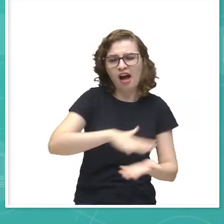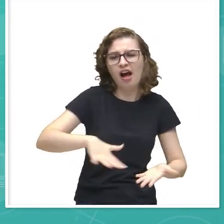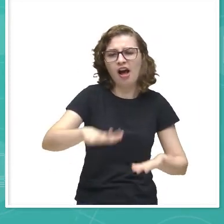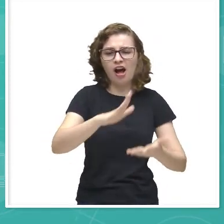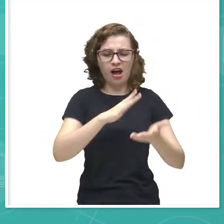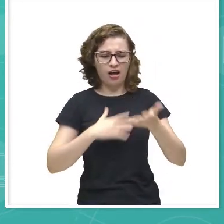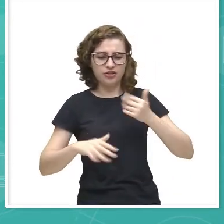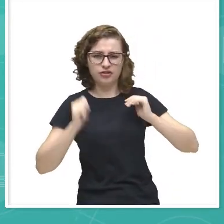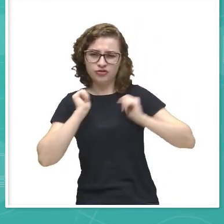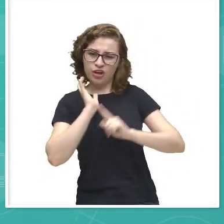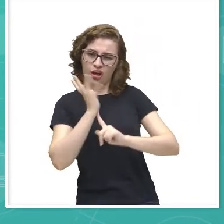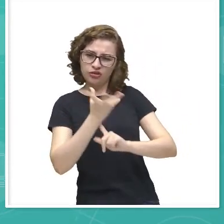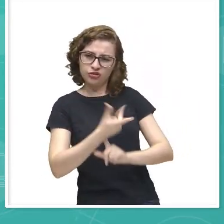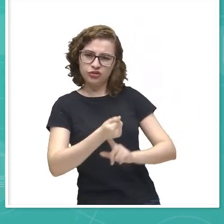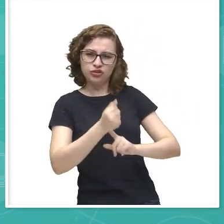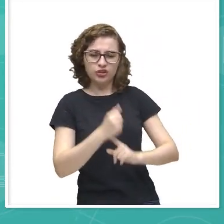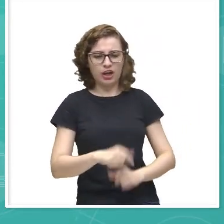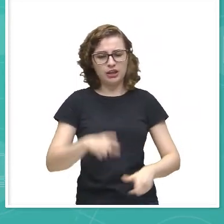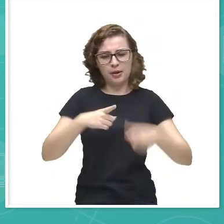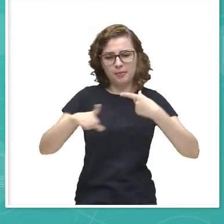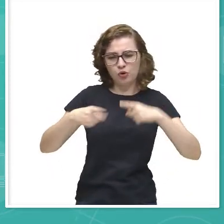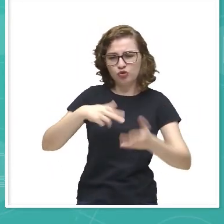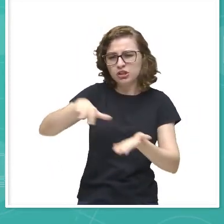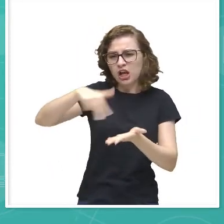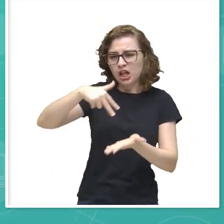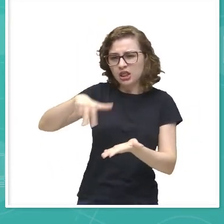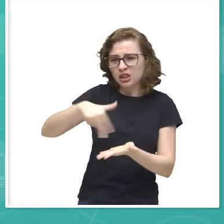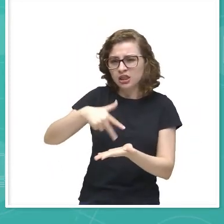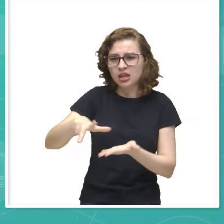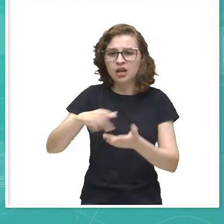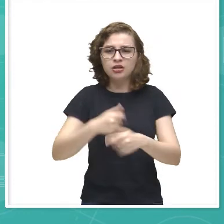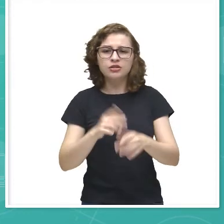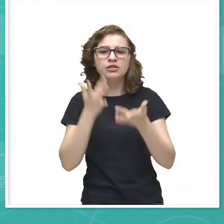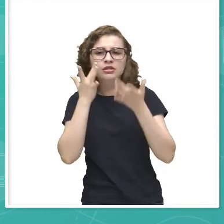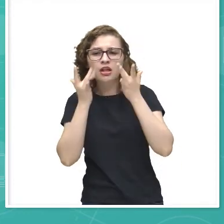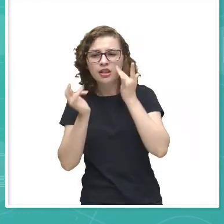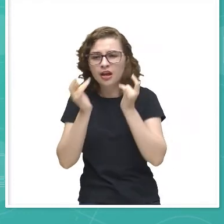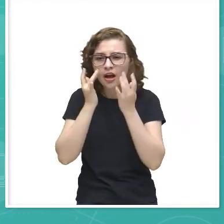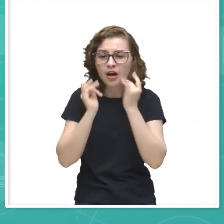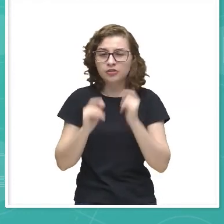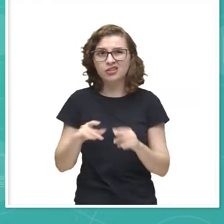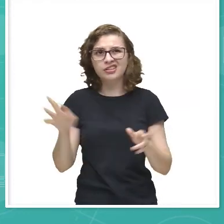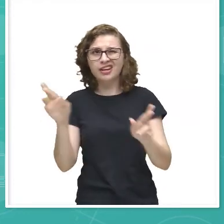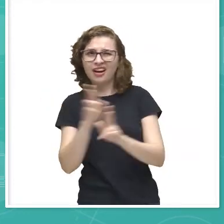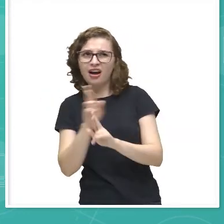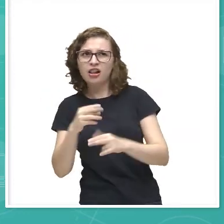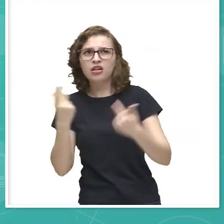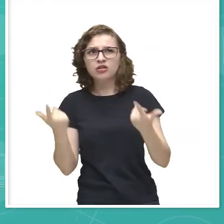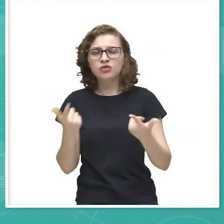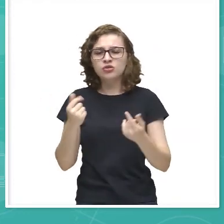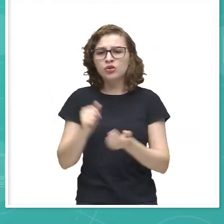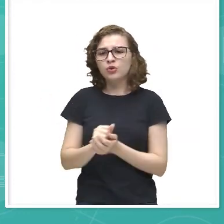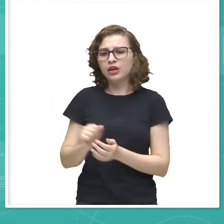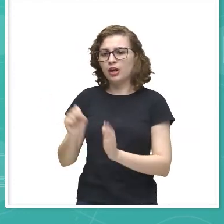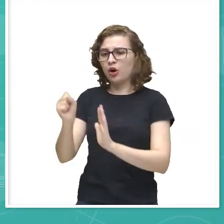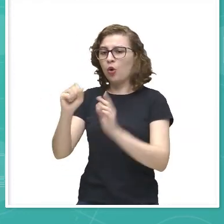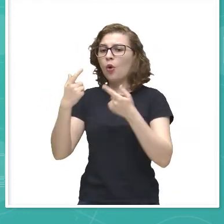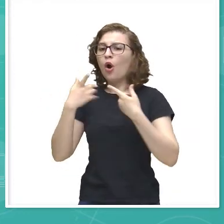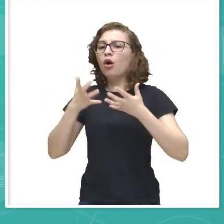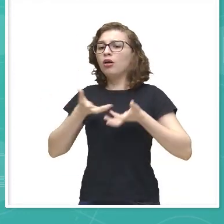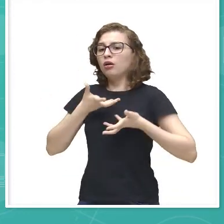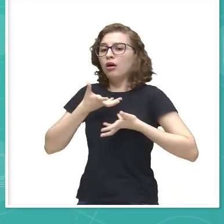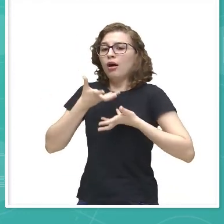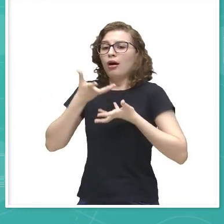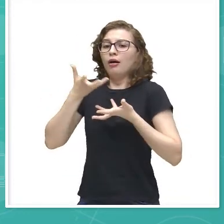tem música, tem teatro. A questão, ela relaciona o grupo com a ópera do século XIX, no caso as operetas, em que também